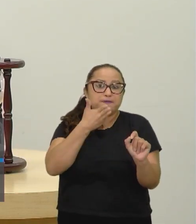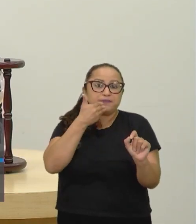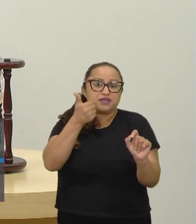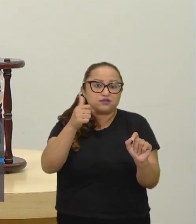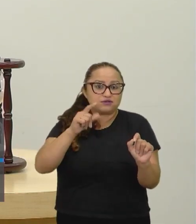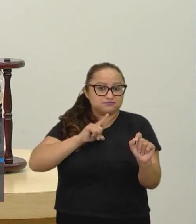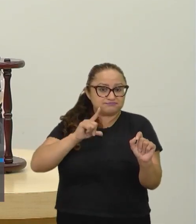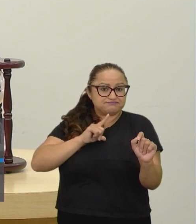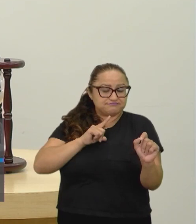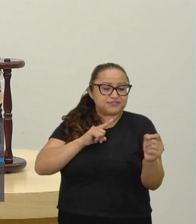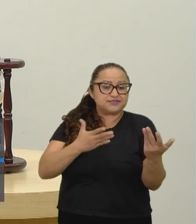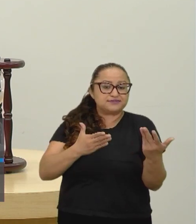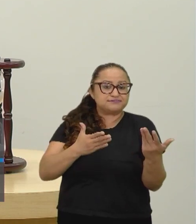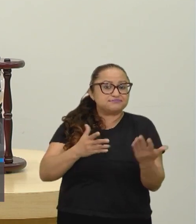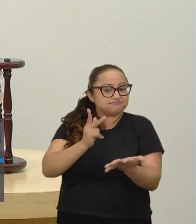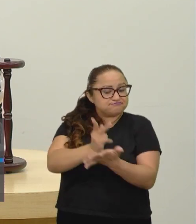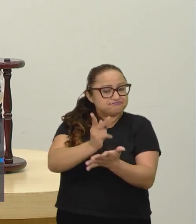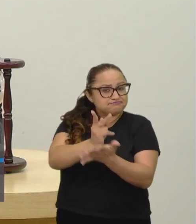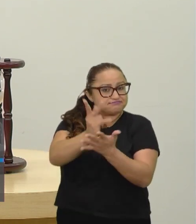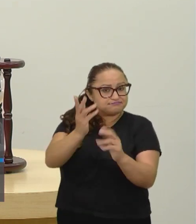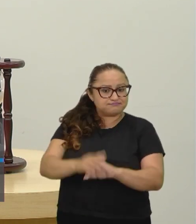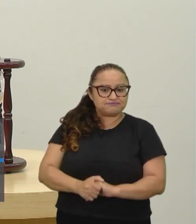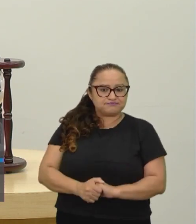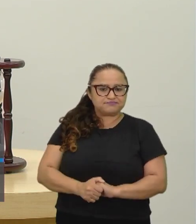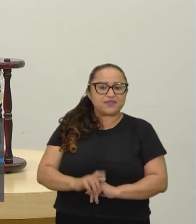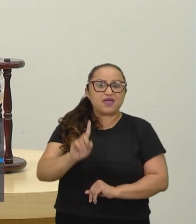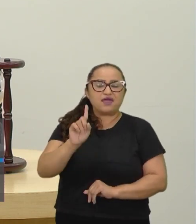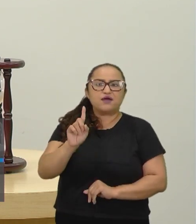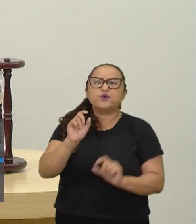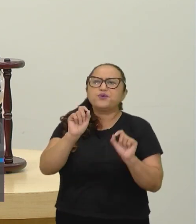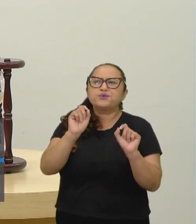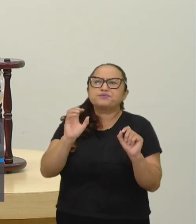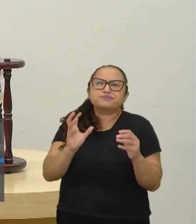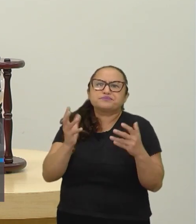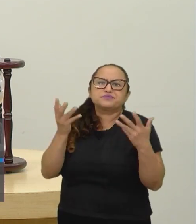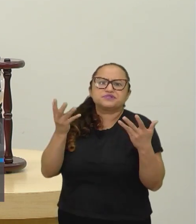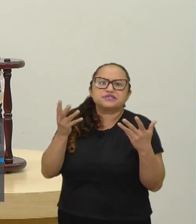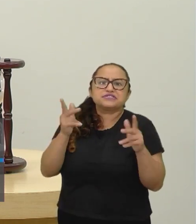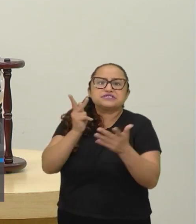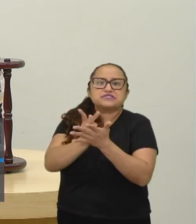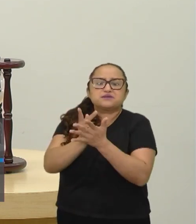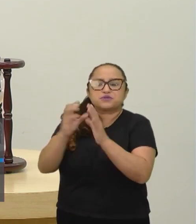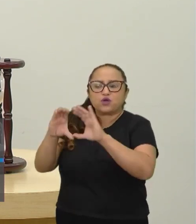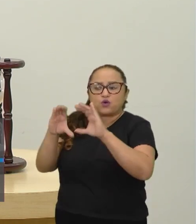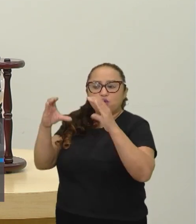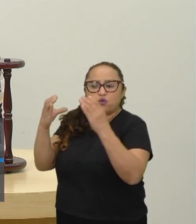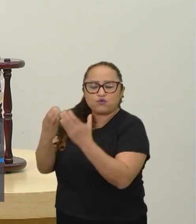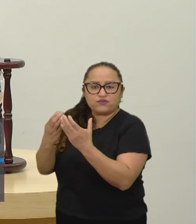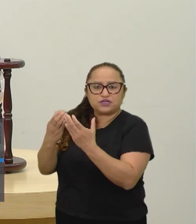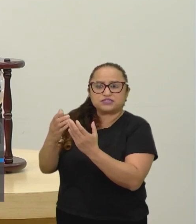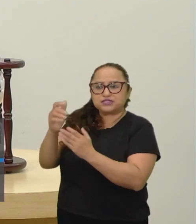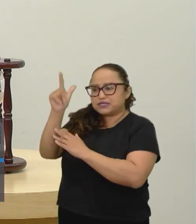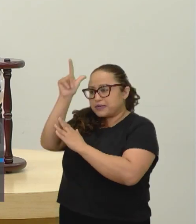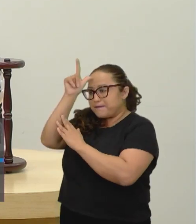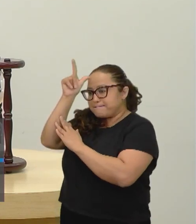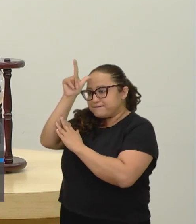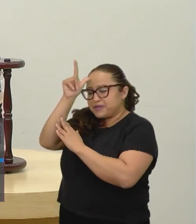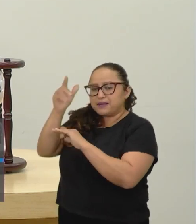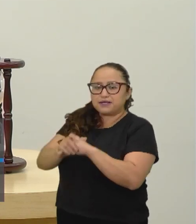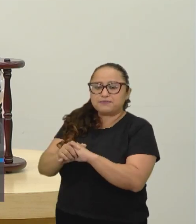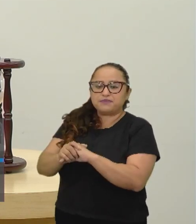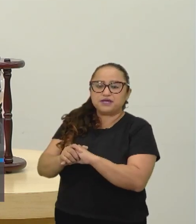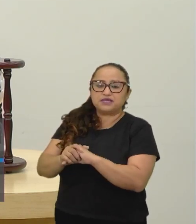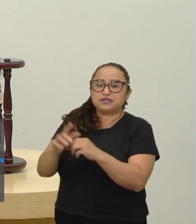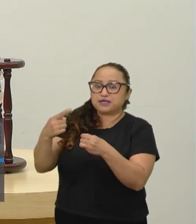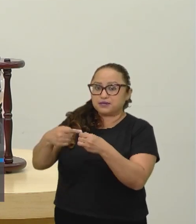europeias e assim seguiu-se, né? Então, a partir da Conferência de Berlim, em 1855,